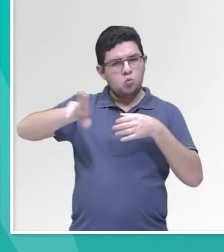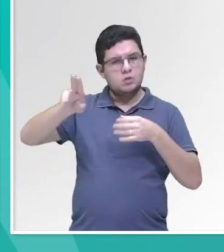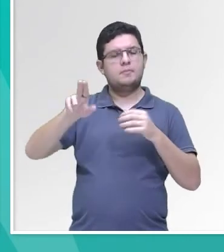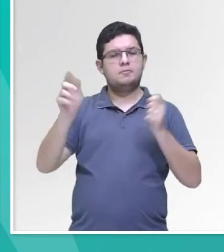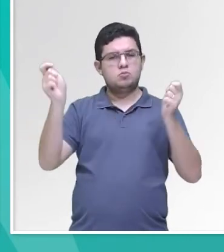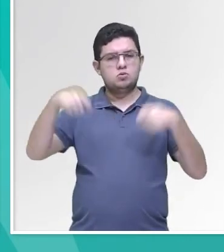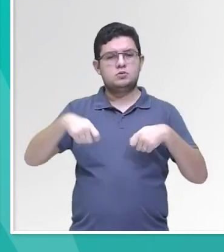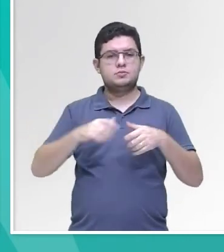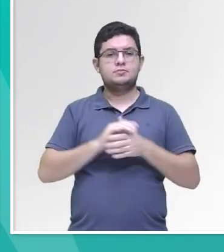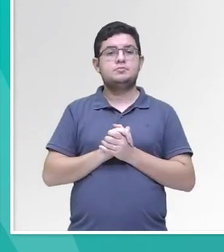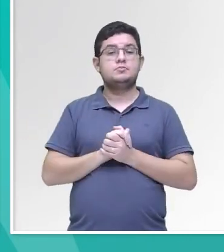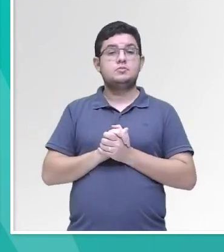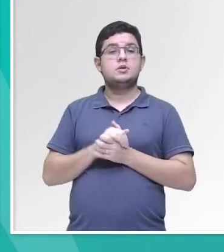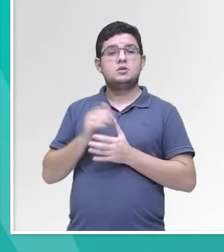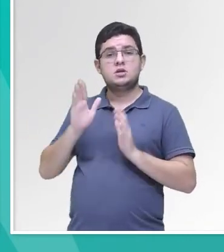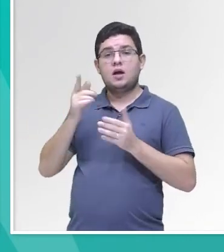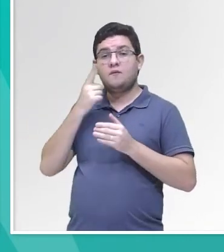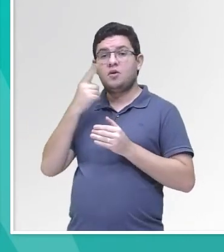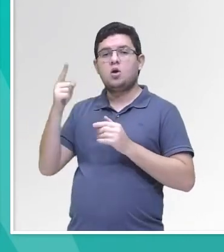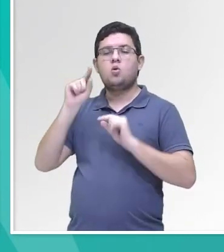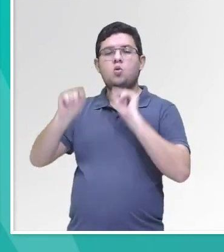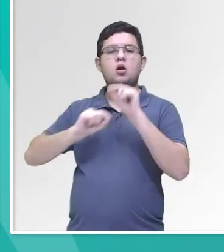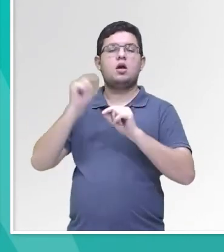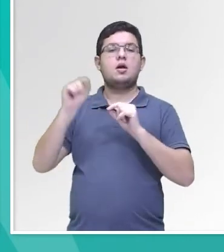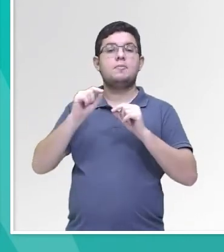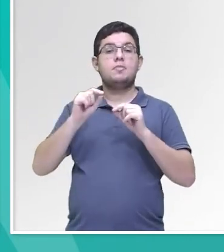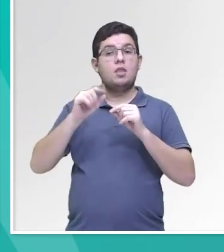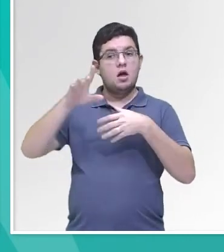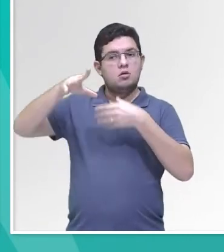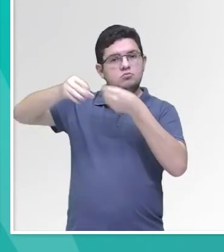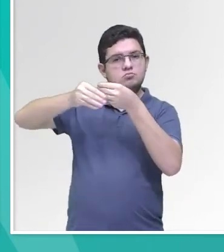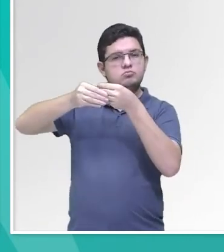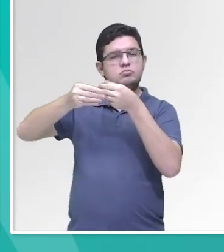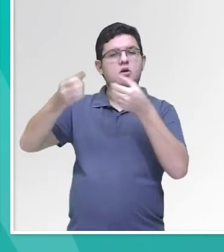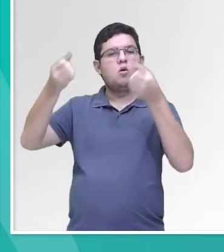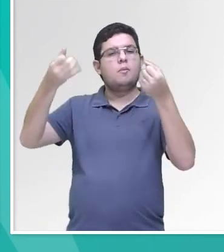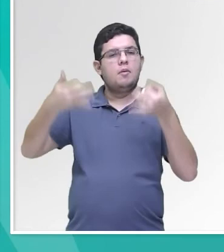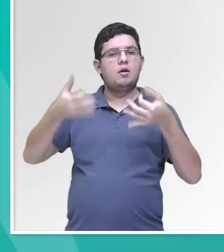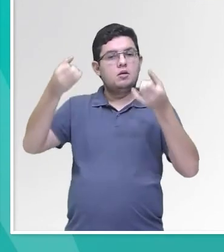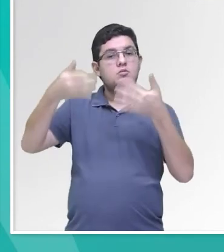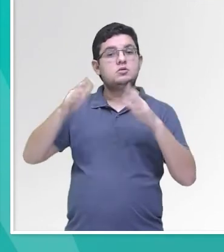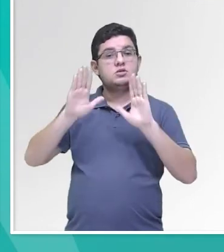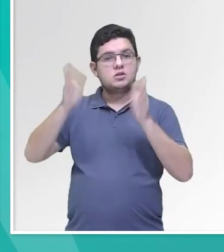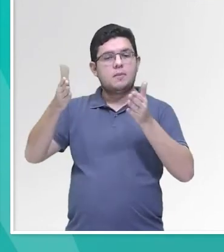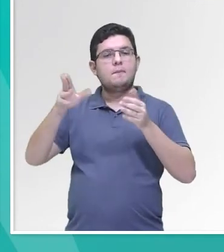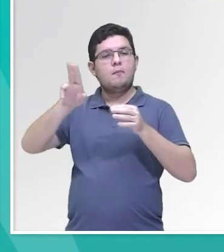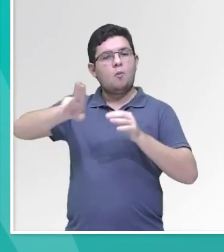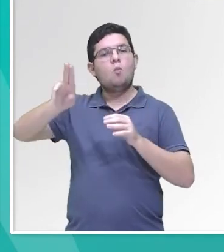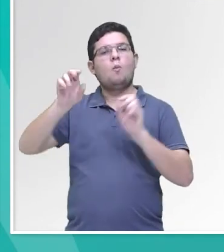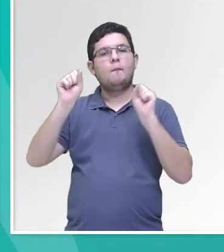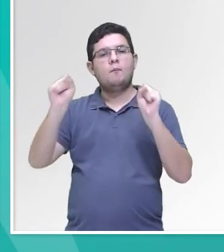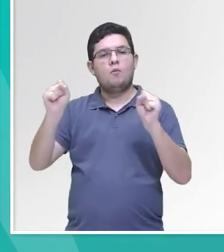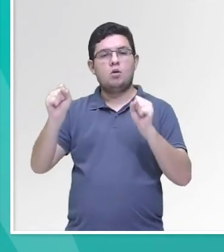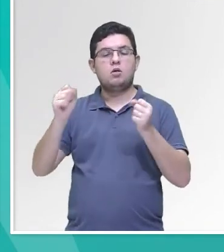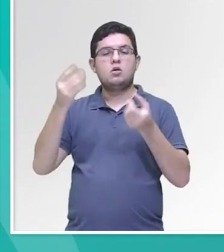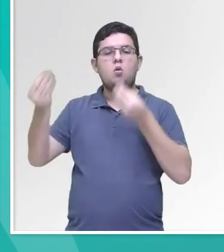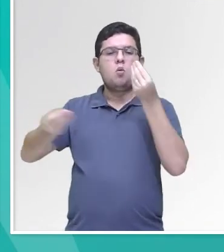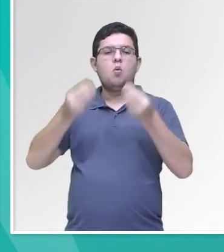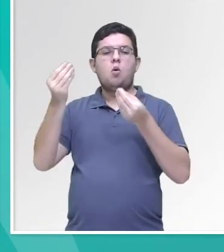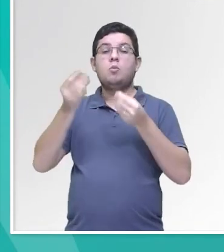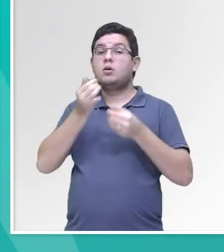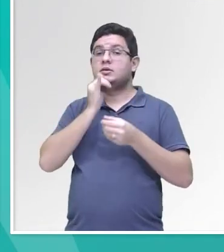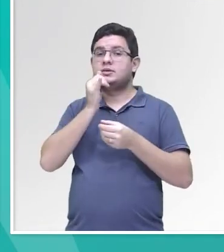argumentativas podem ser utilizadas para o desenvolvimento do meu texto, Eu vou então ver como é que o nosso texto